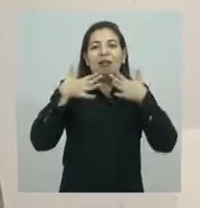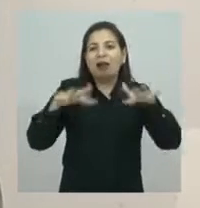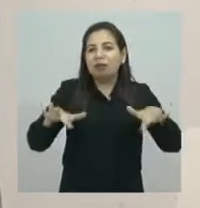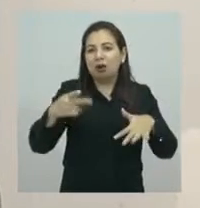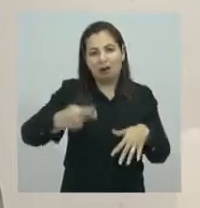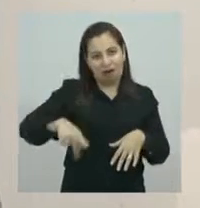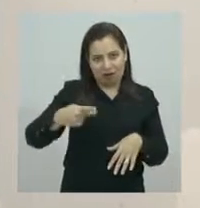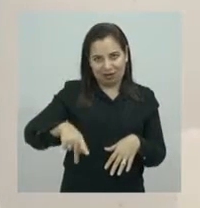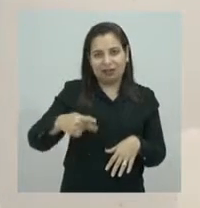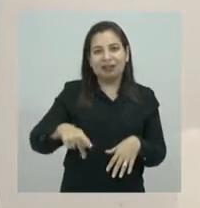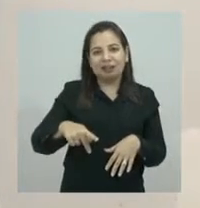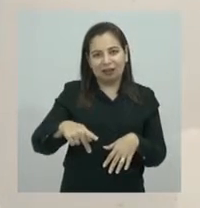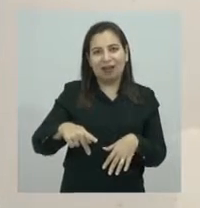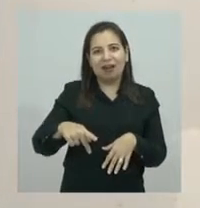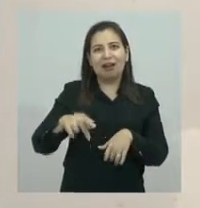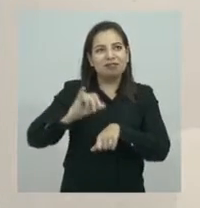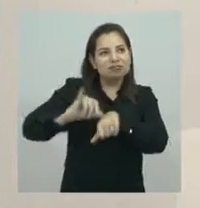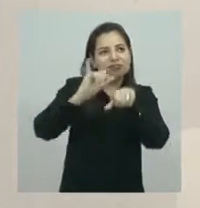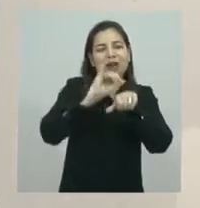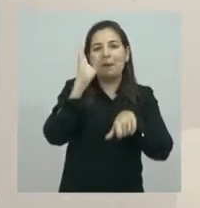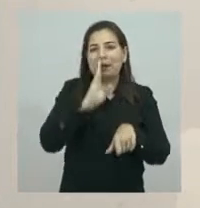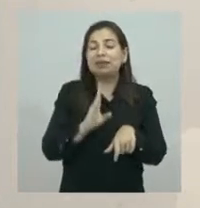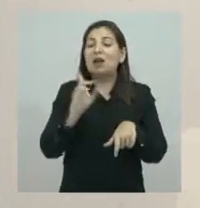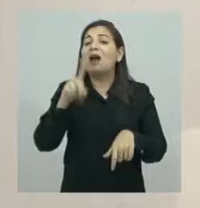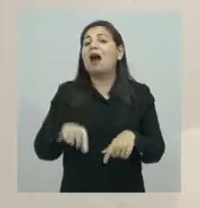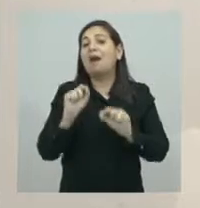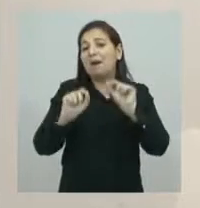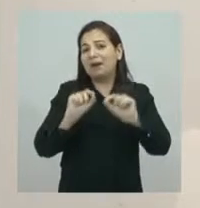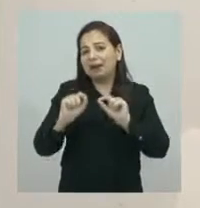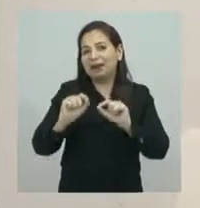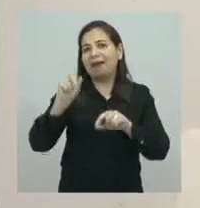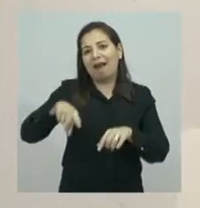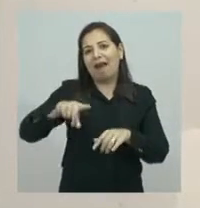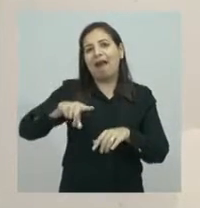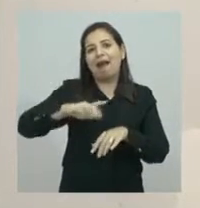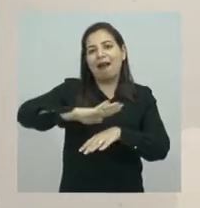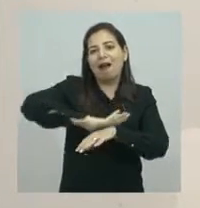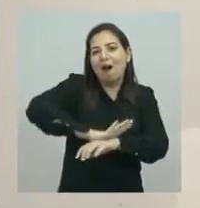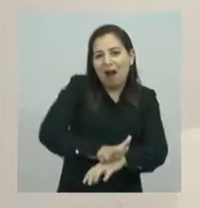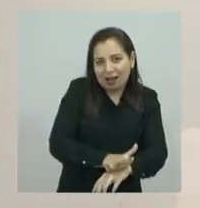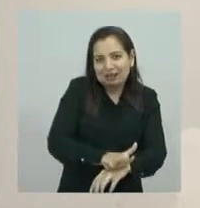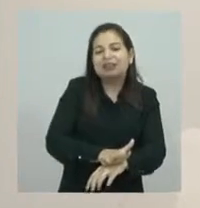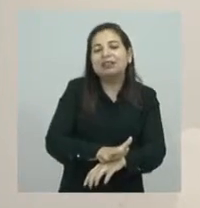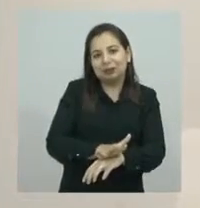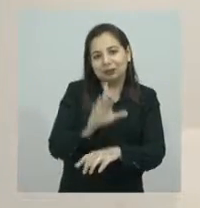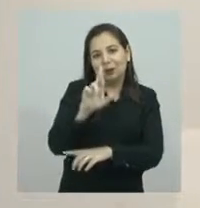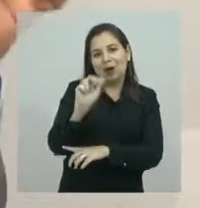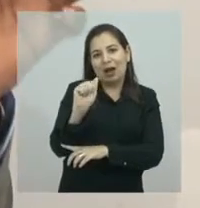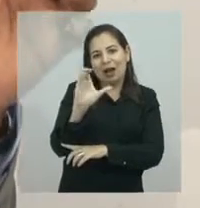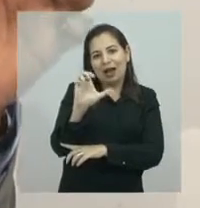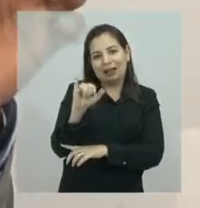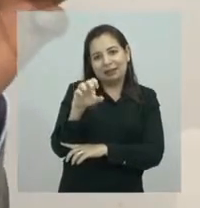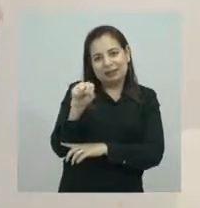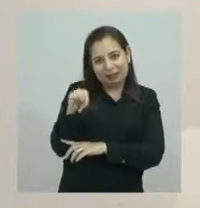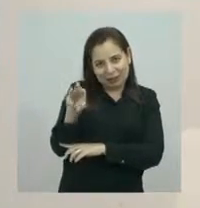é o racismo. Então, para você ter conhecimento disso, a gente precisa